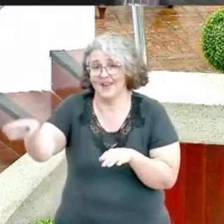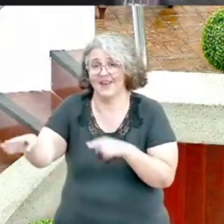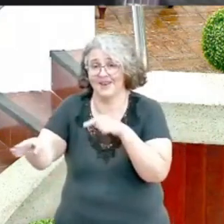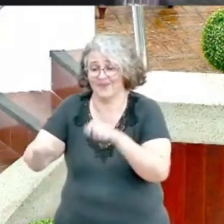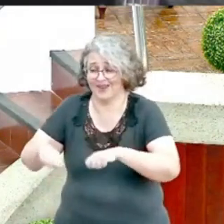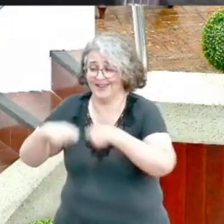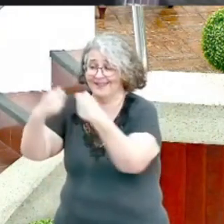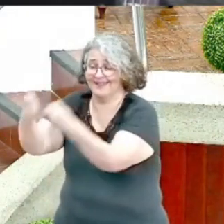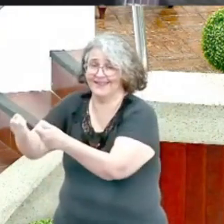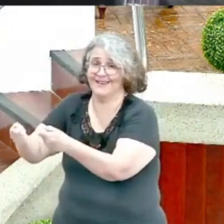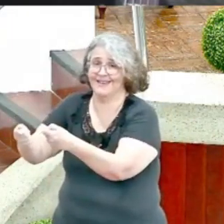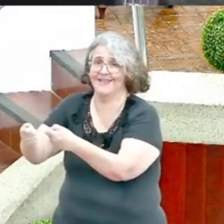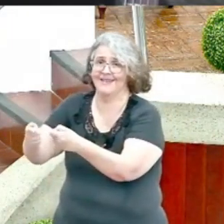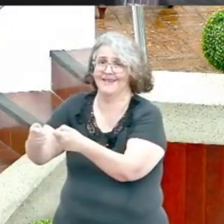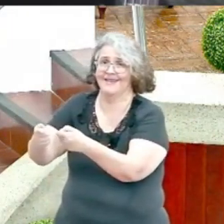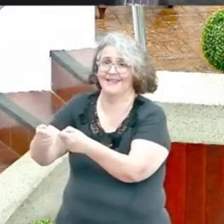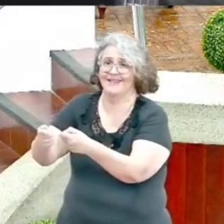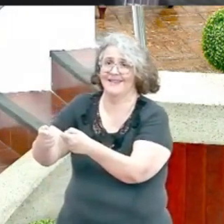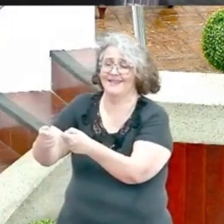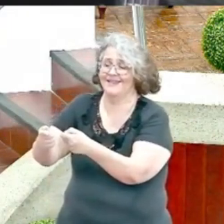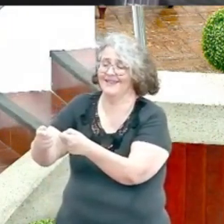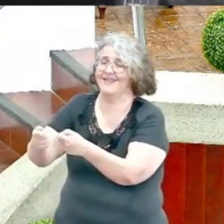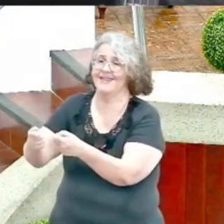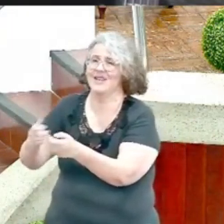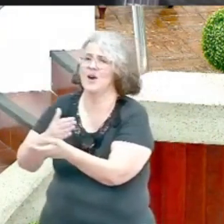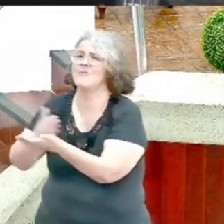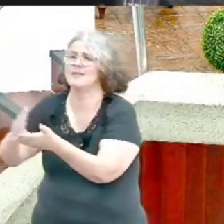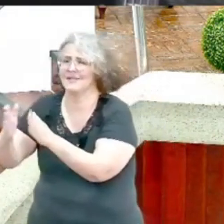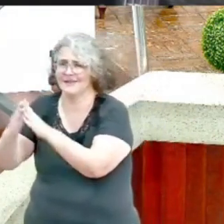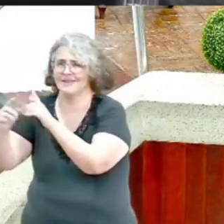essa nova igreja à luz?